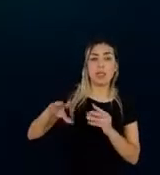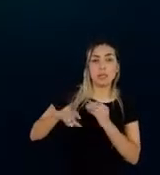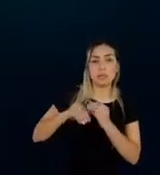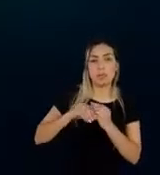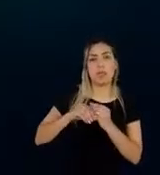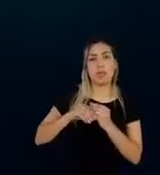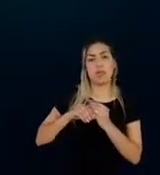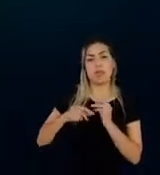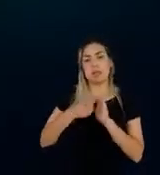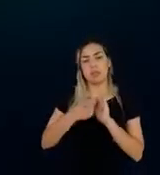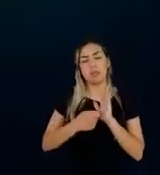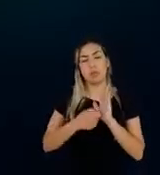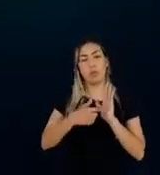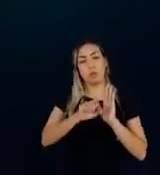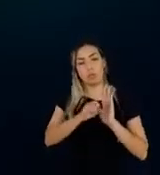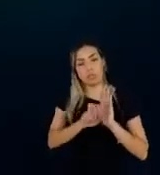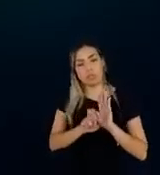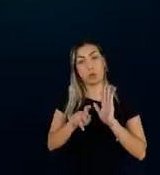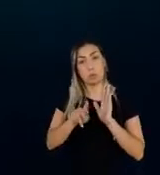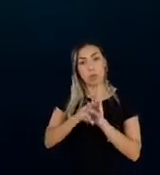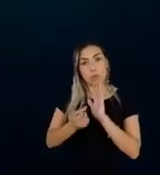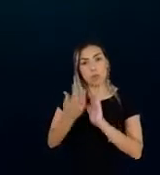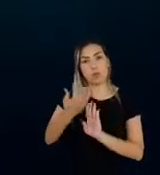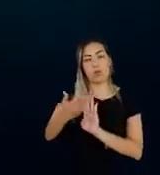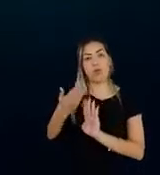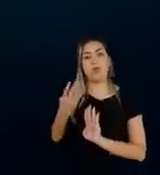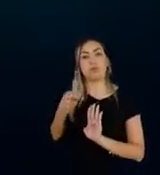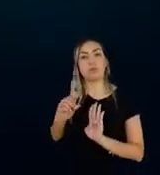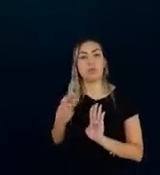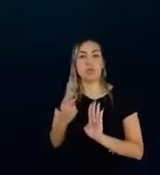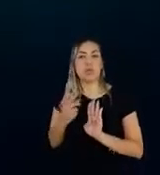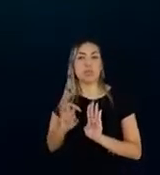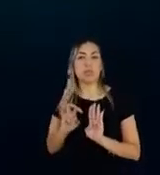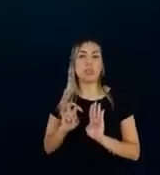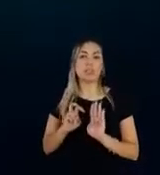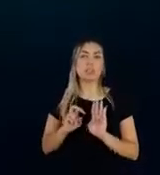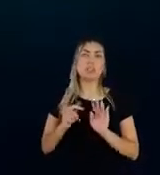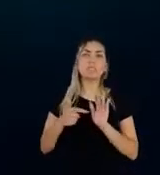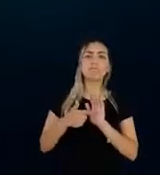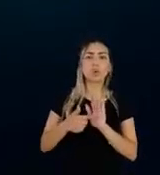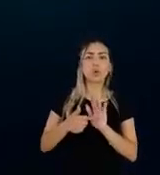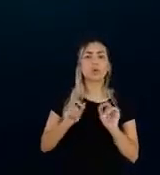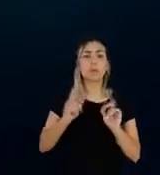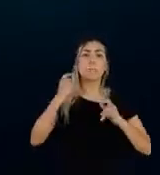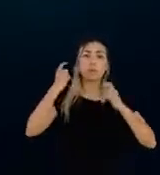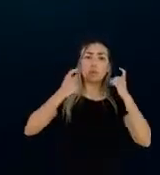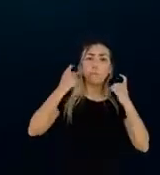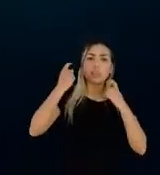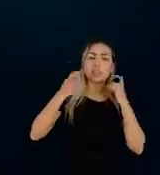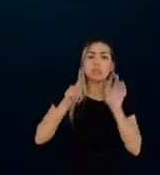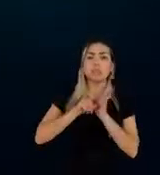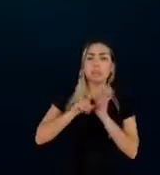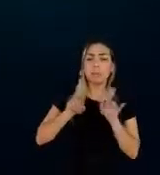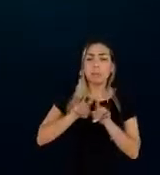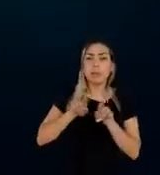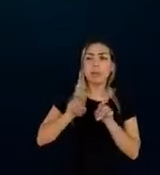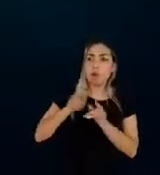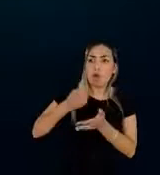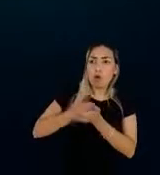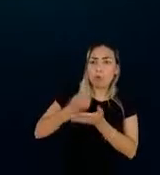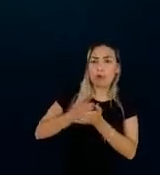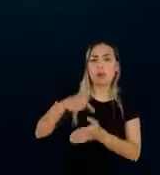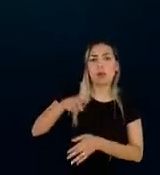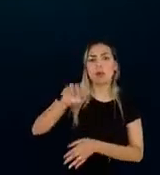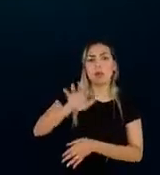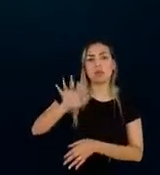de 2015, que estabeleceu como uma preocupação, como dever de Estado, a busca não só do incentivo